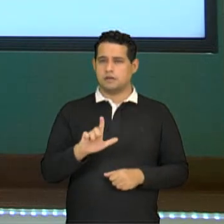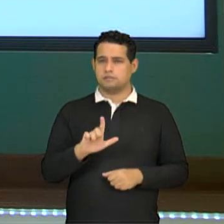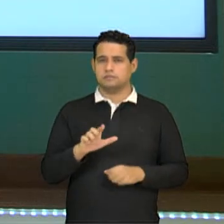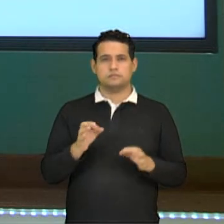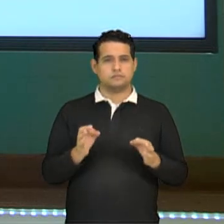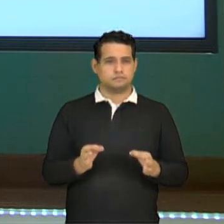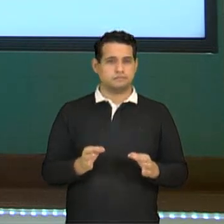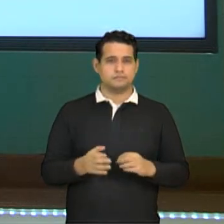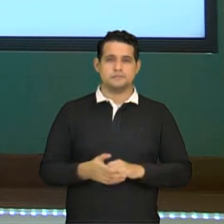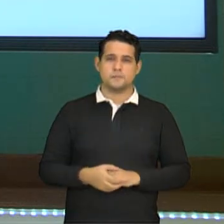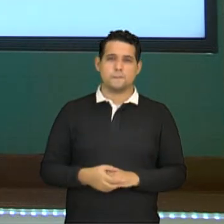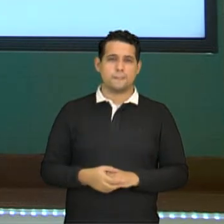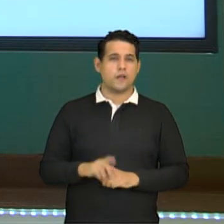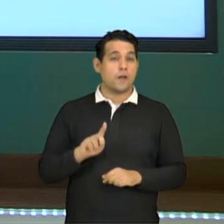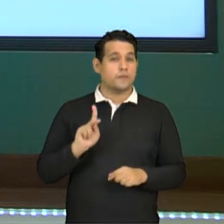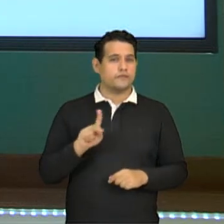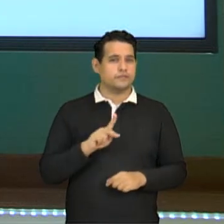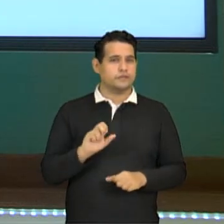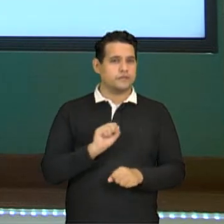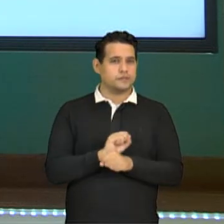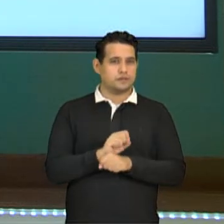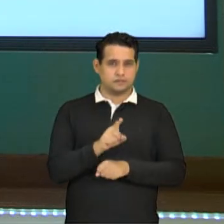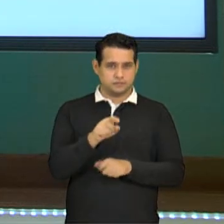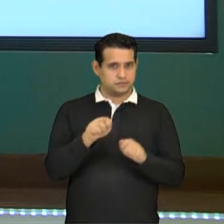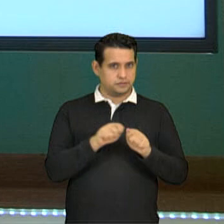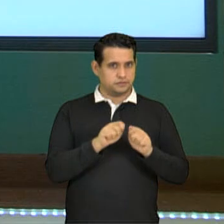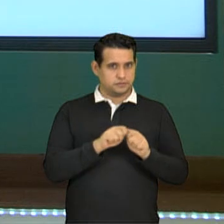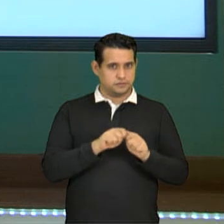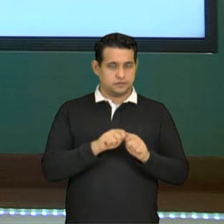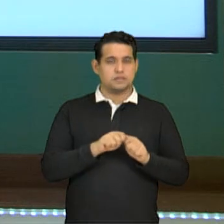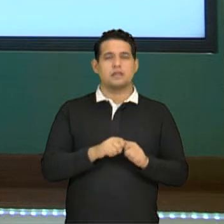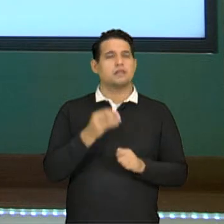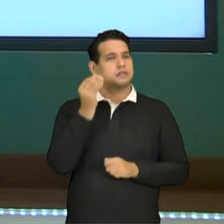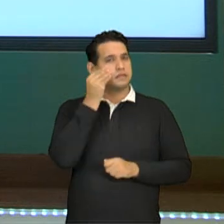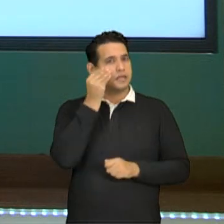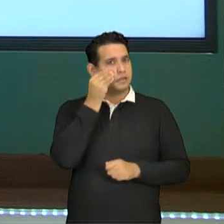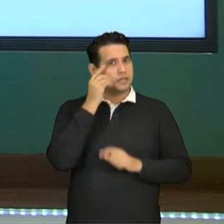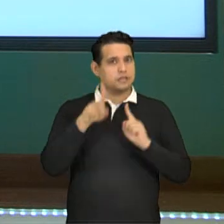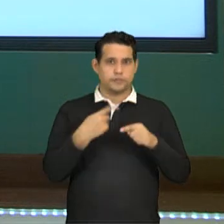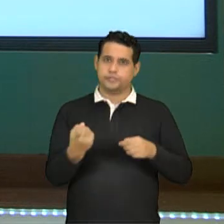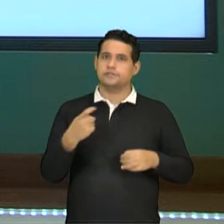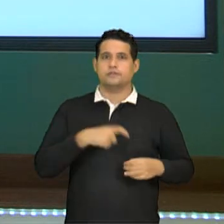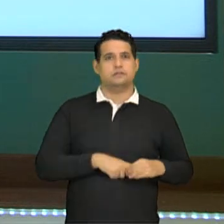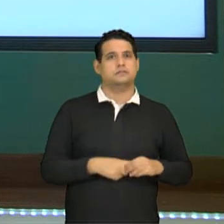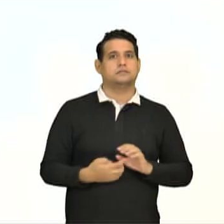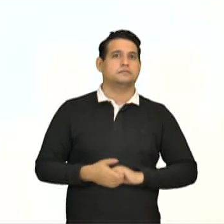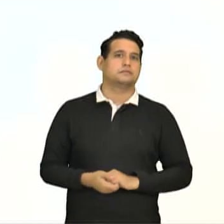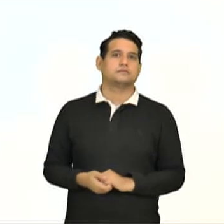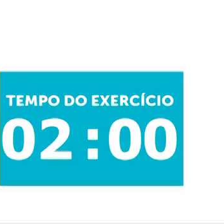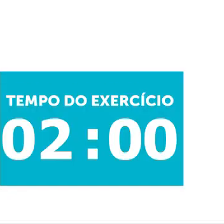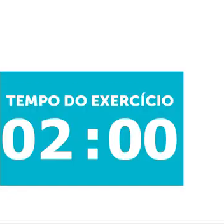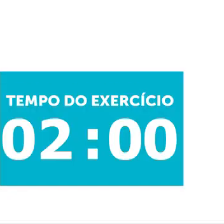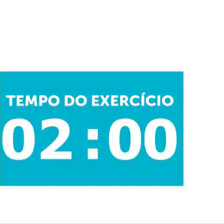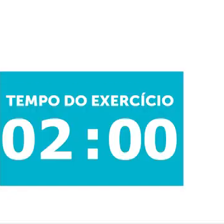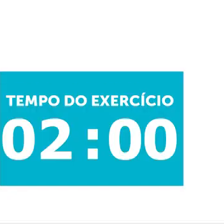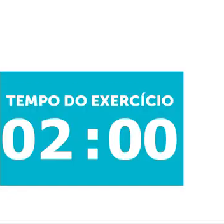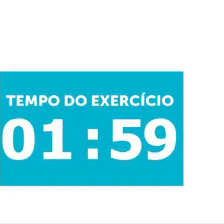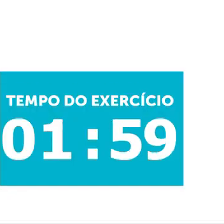fracionário, ok? Então, a professora vai dar um tempinho para vocês fazerem e já voltamos.